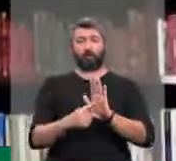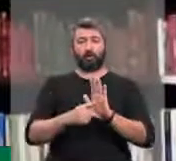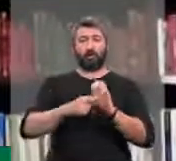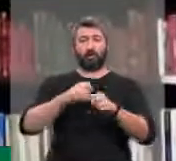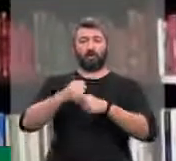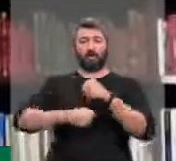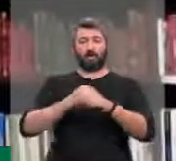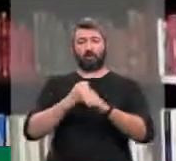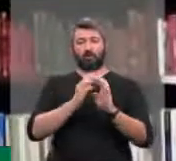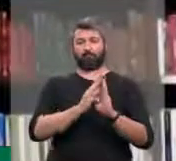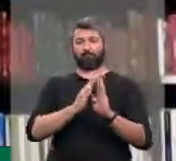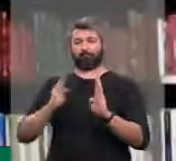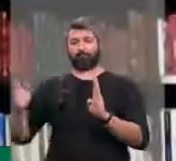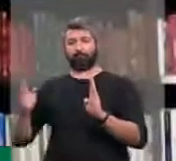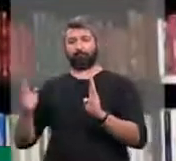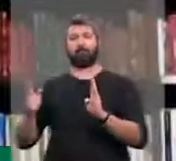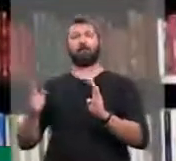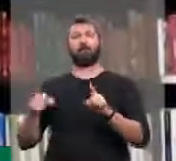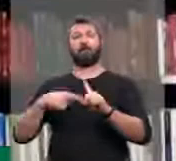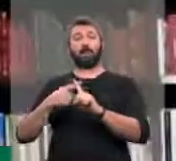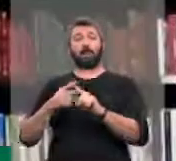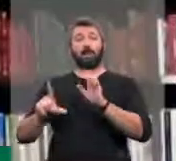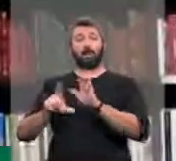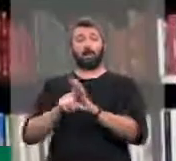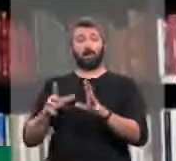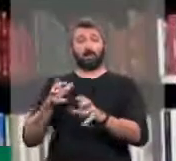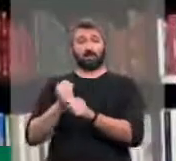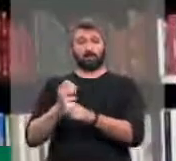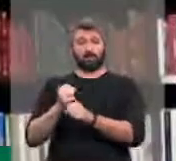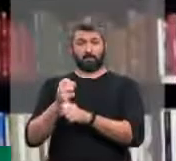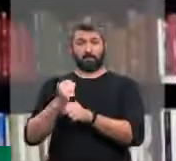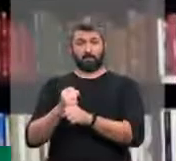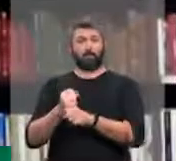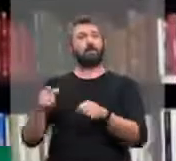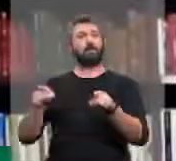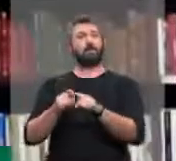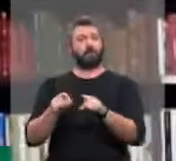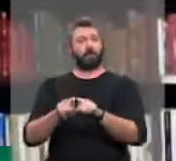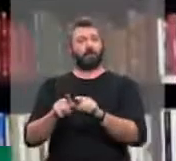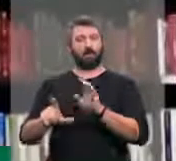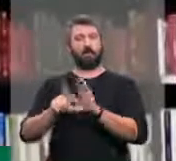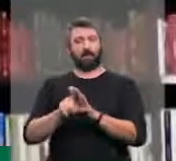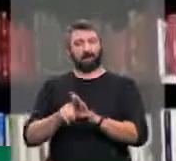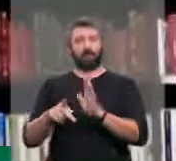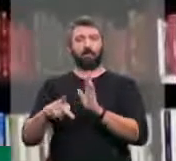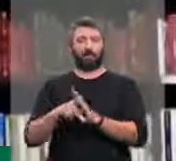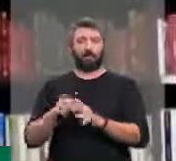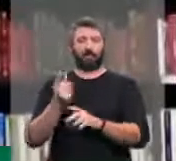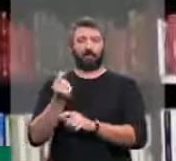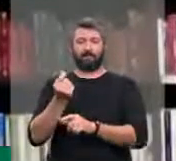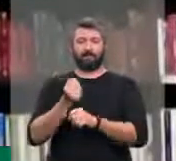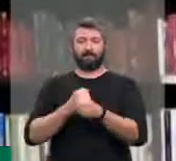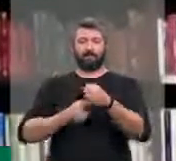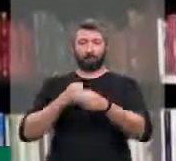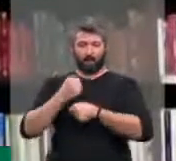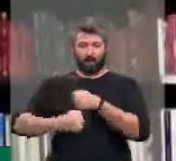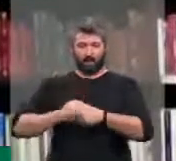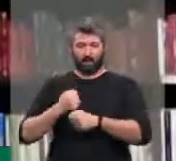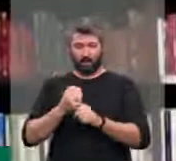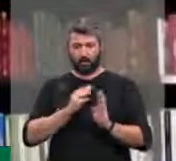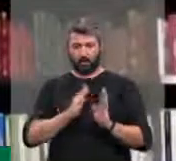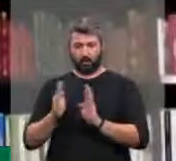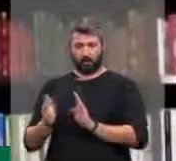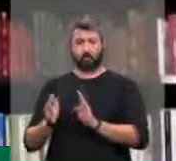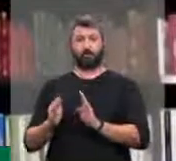de diretrizes orçamentárias e com a lei orçamentária, orçamento anual. A referida